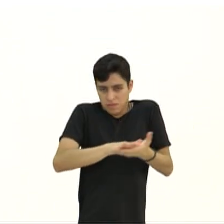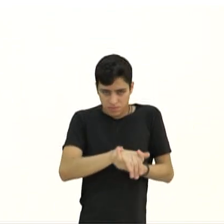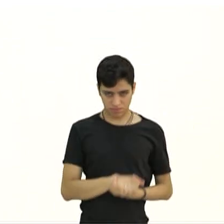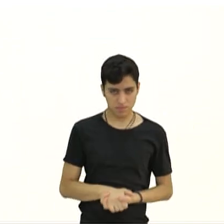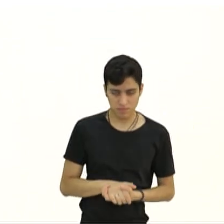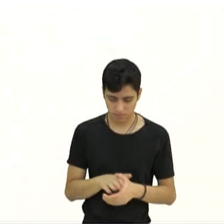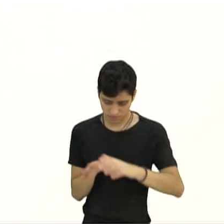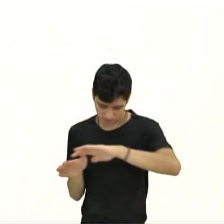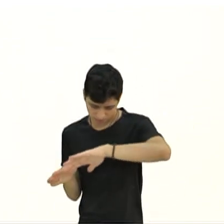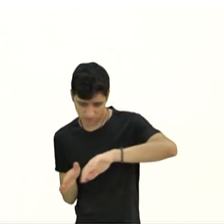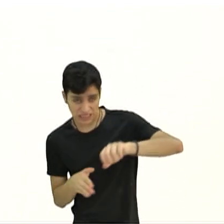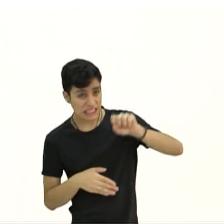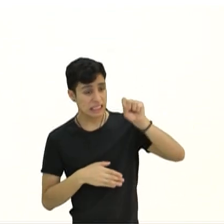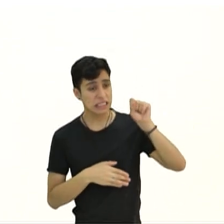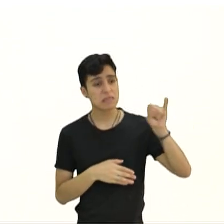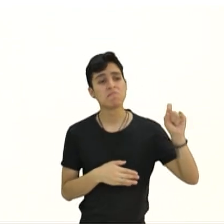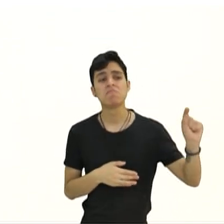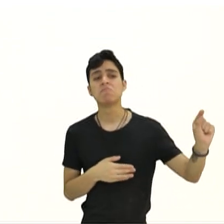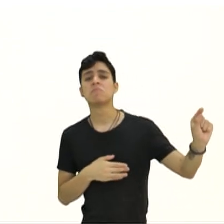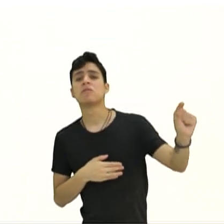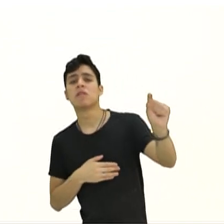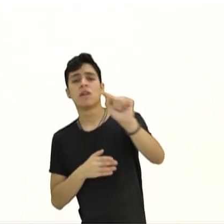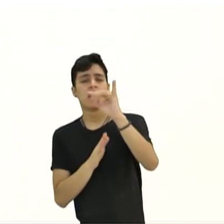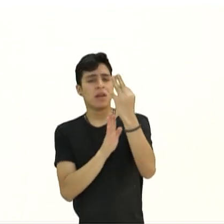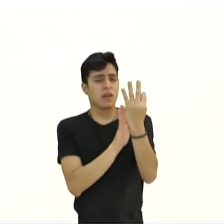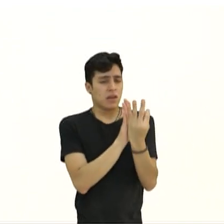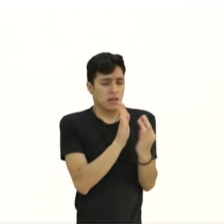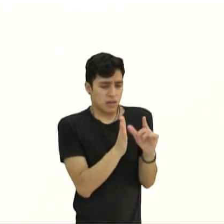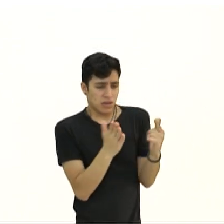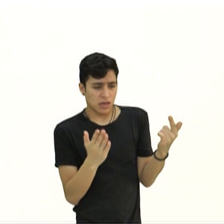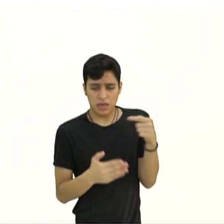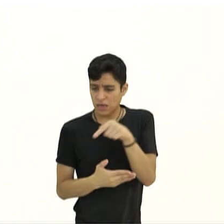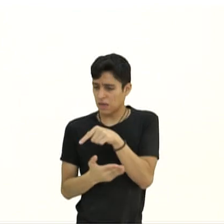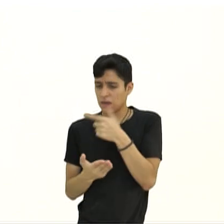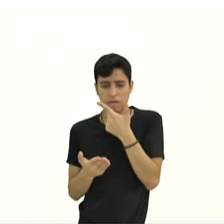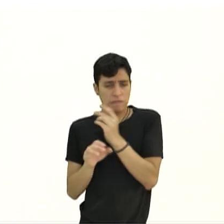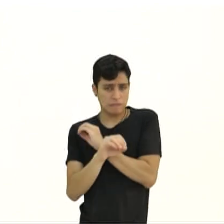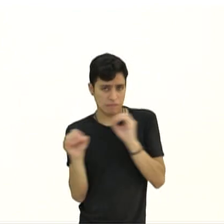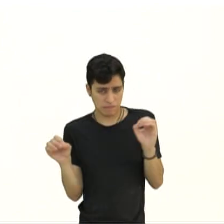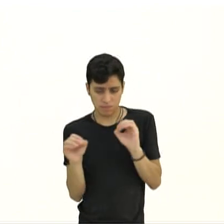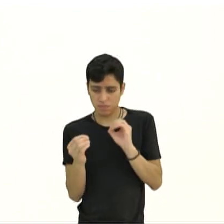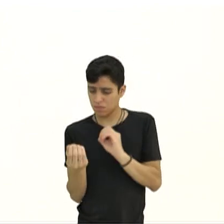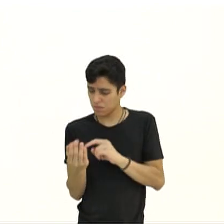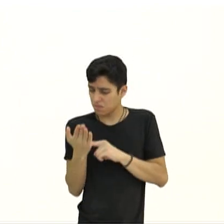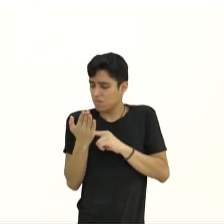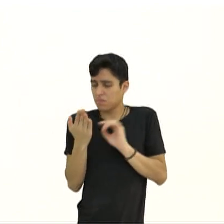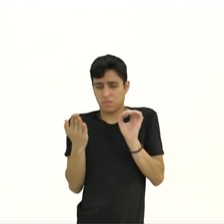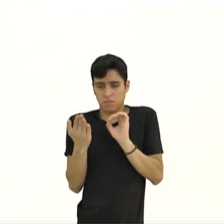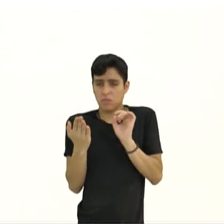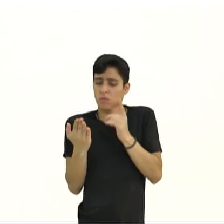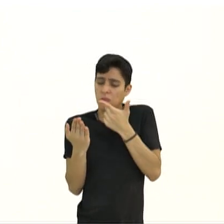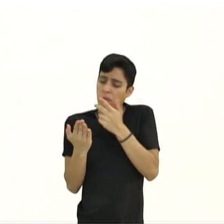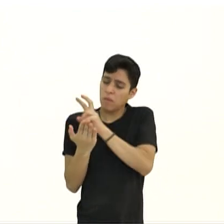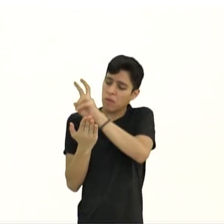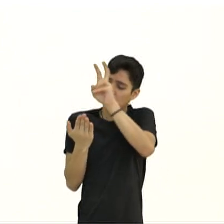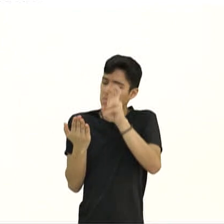houve algum texto jornalístico, o autor-leitor não mostrou qual era esse texto, só o